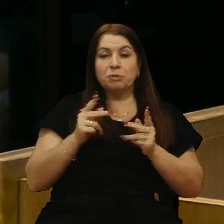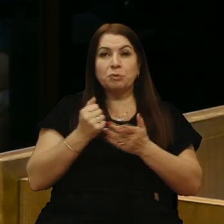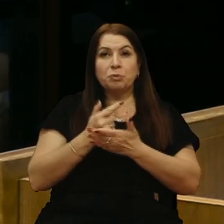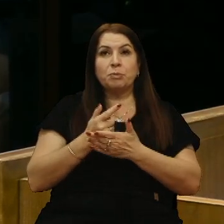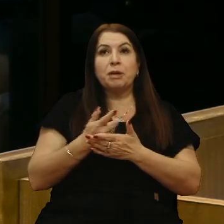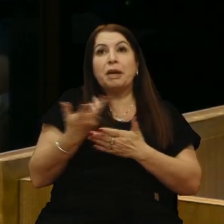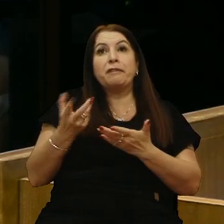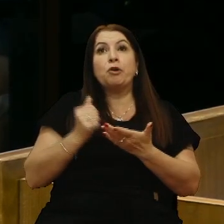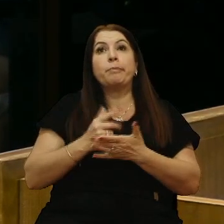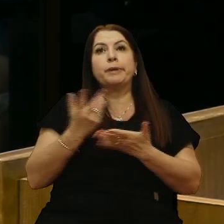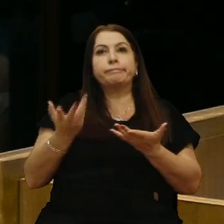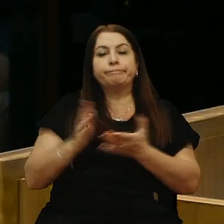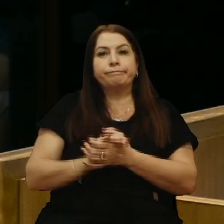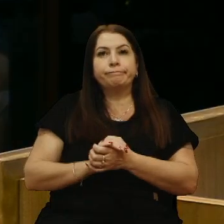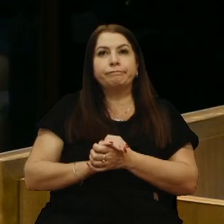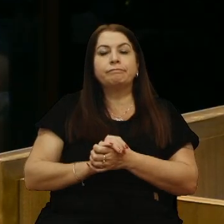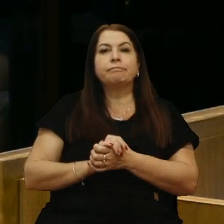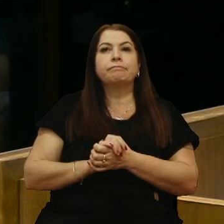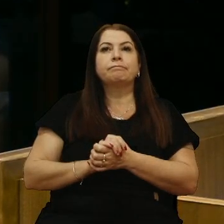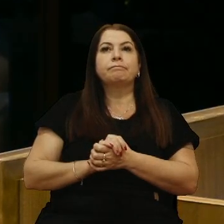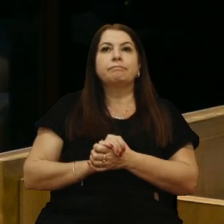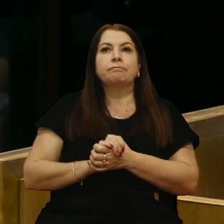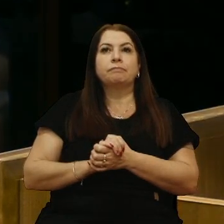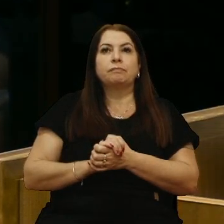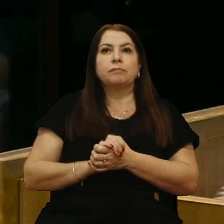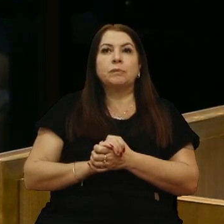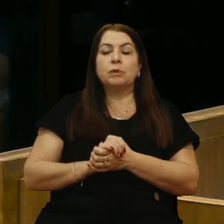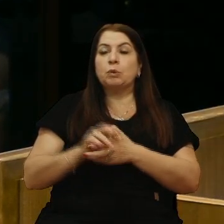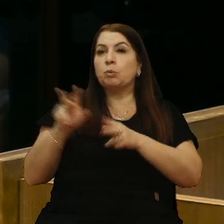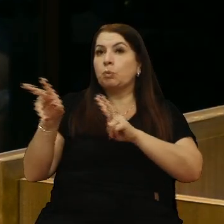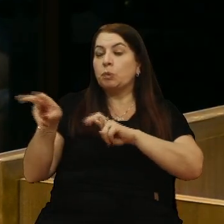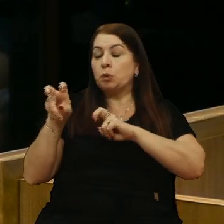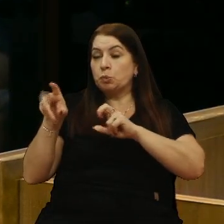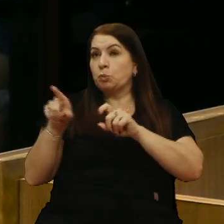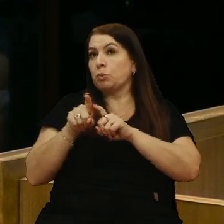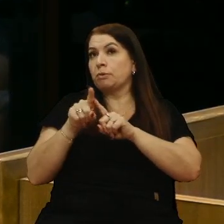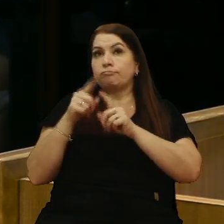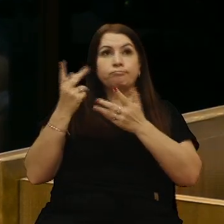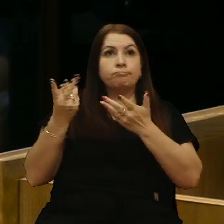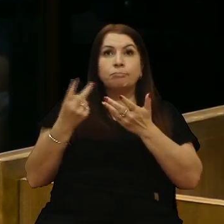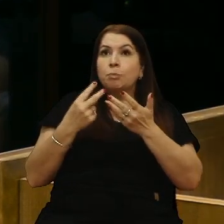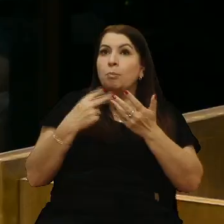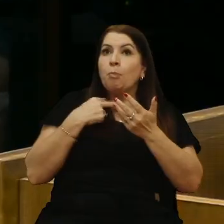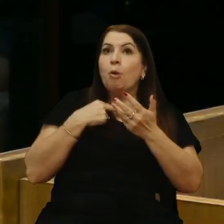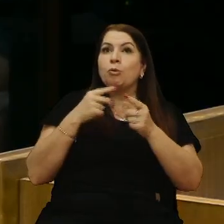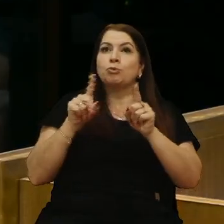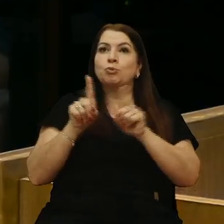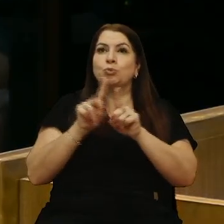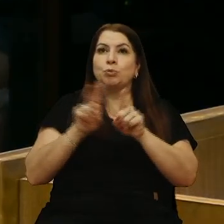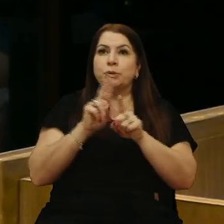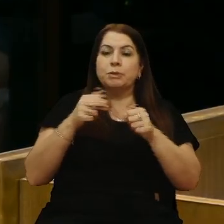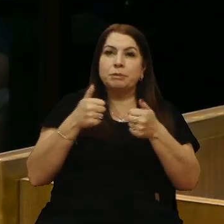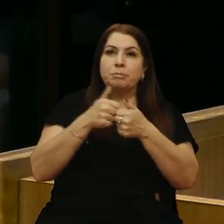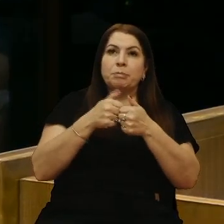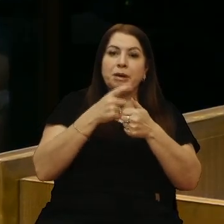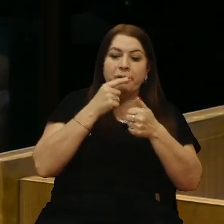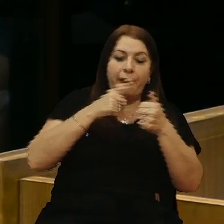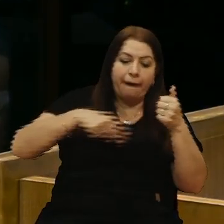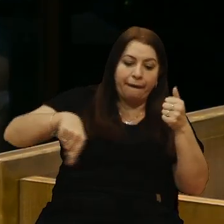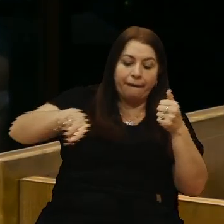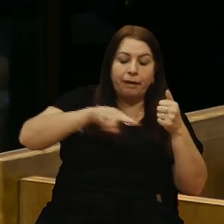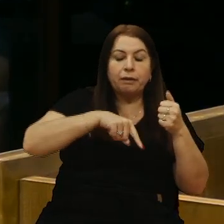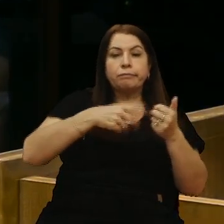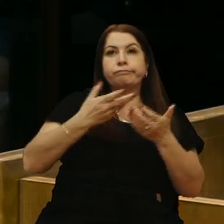vai comprar? Então, o agricultor no campo que não pode usar por causa que não pode chegar perto do banhado,